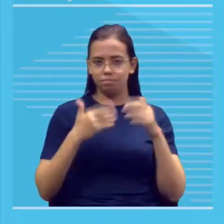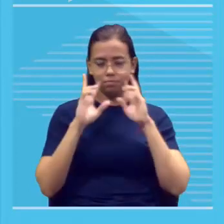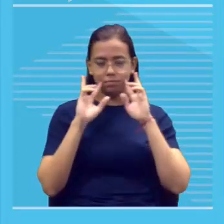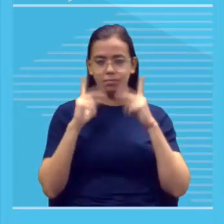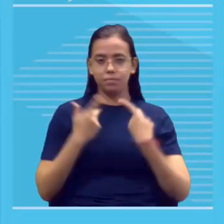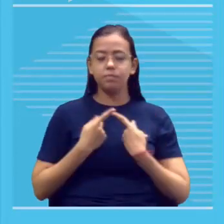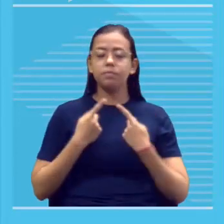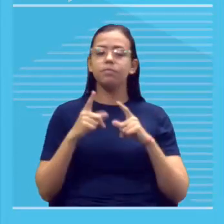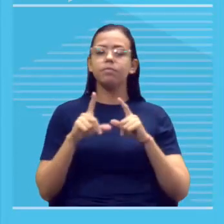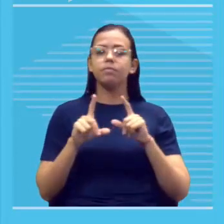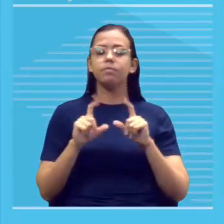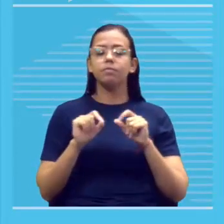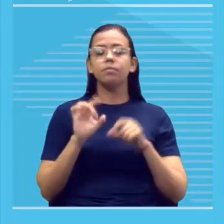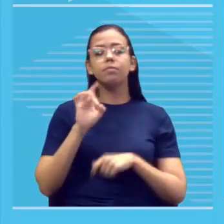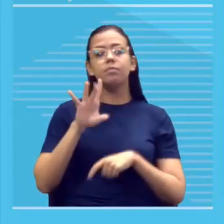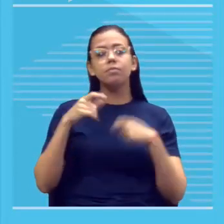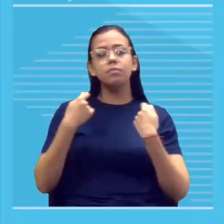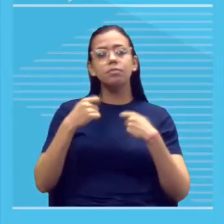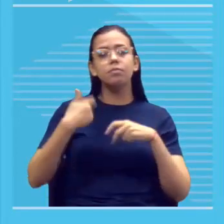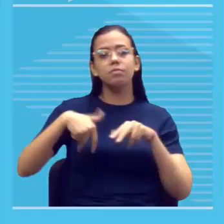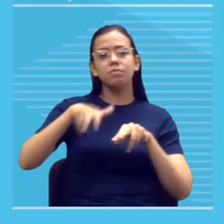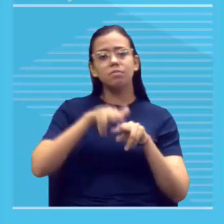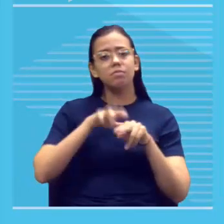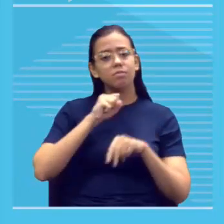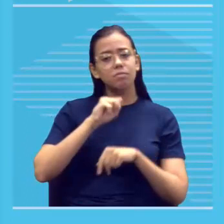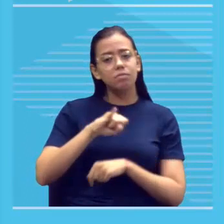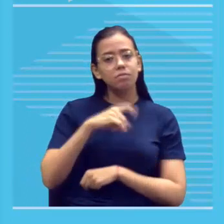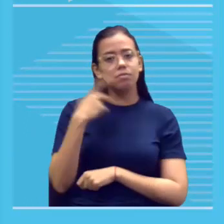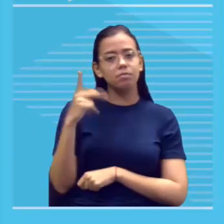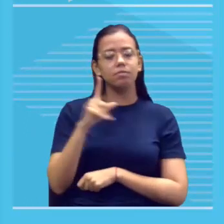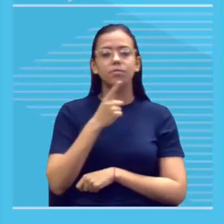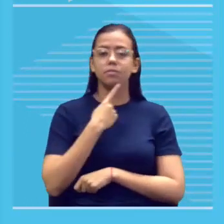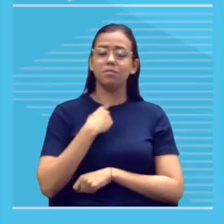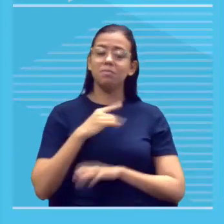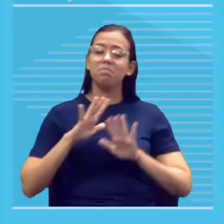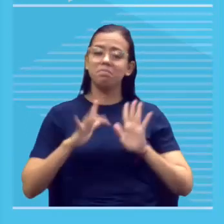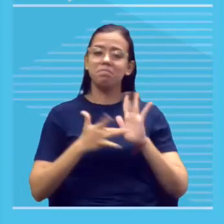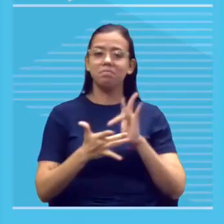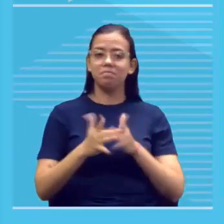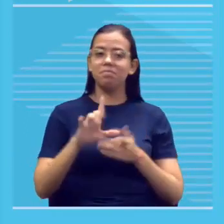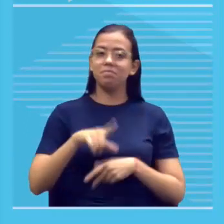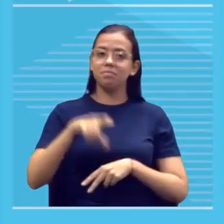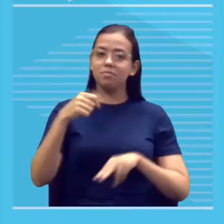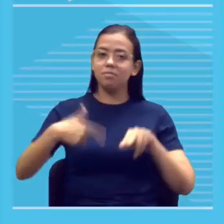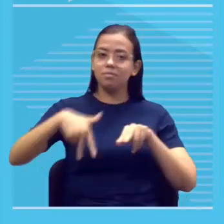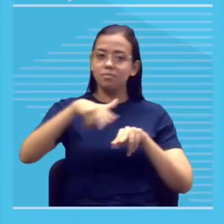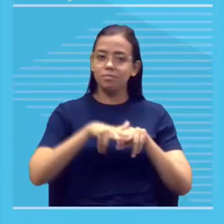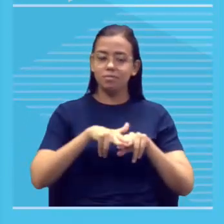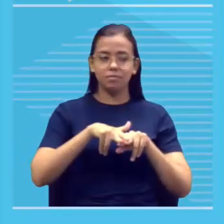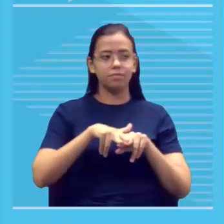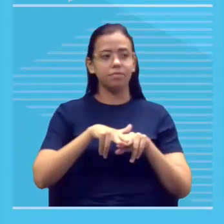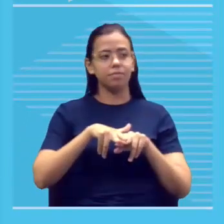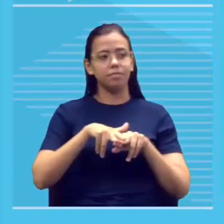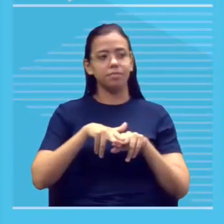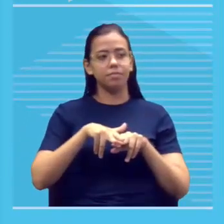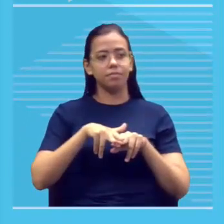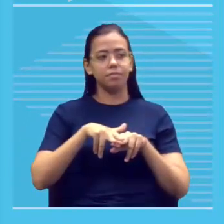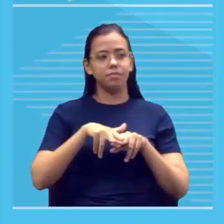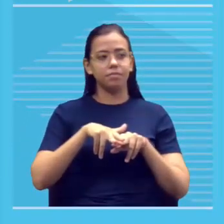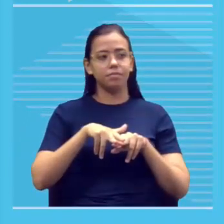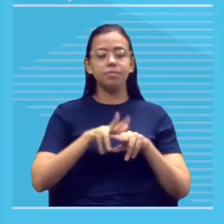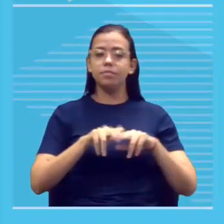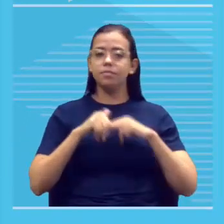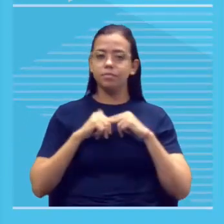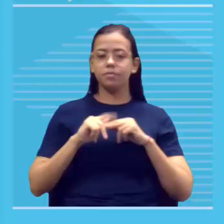Ele só precisava encarnar se quisesse e ele quis desencarnar ele quis encarnar ele veio